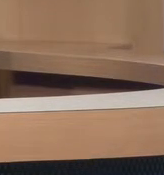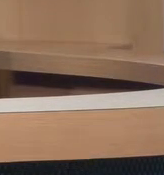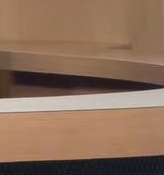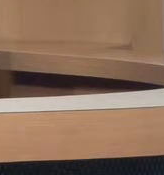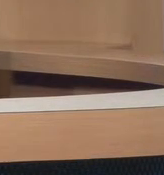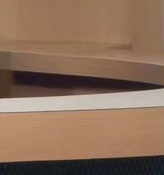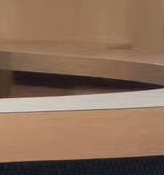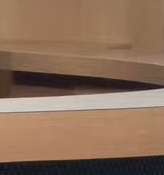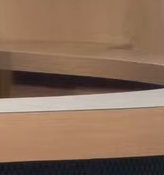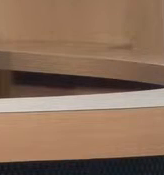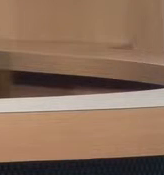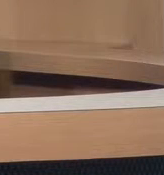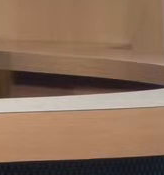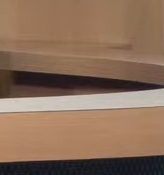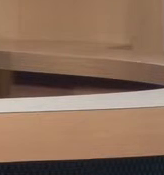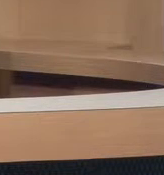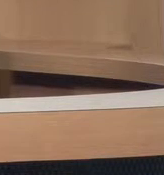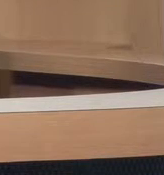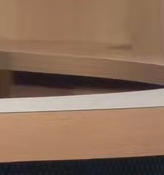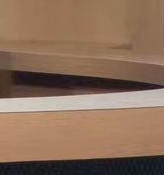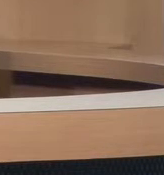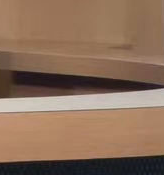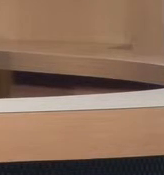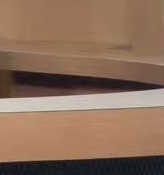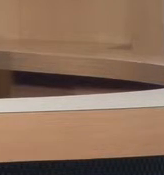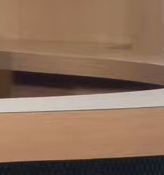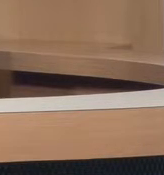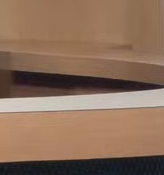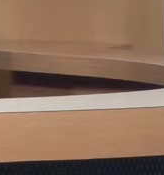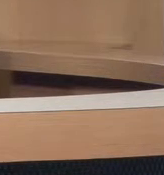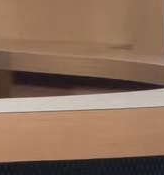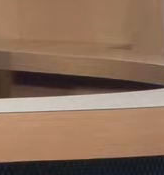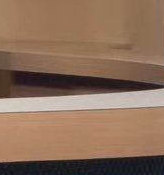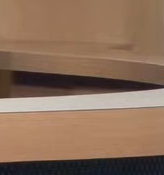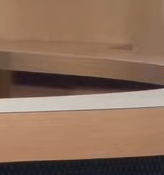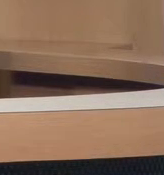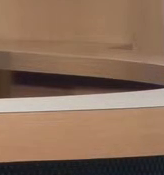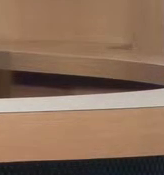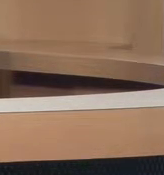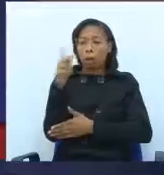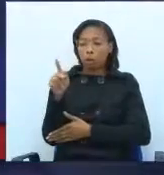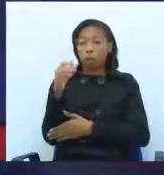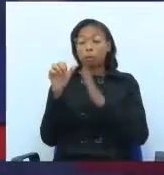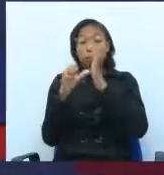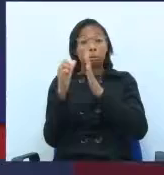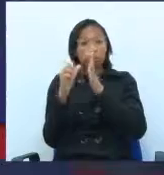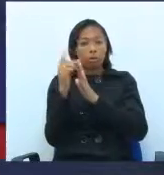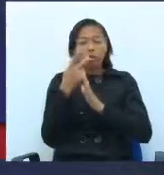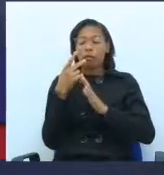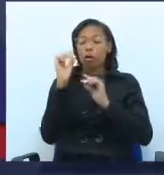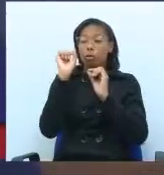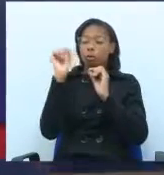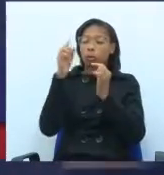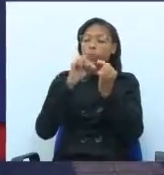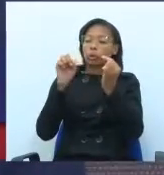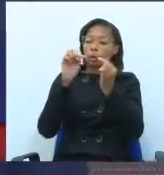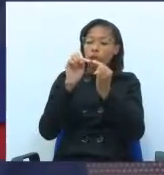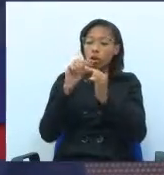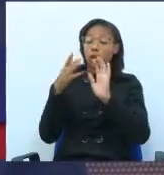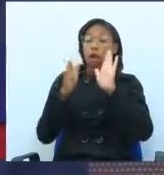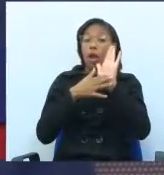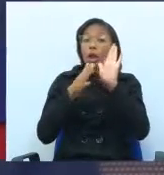ano. A audiência foi presidida pela Comissão de Finanças e Orçamento do Legislativo. O objetivo dessa aqui é em